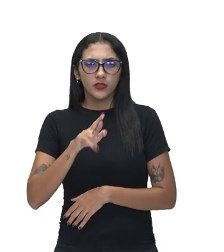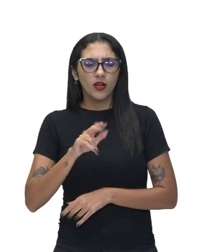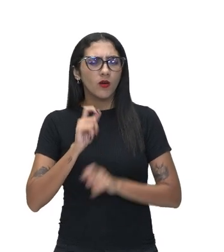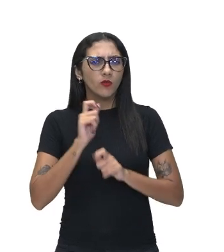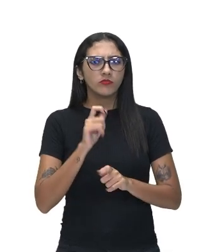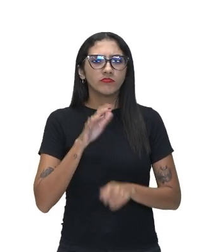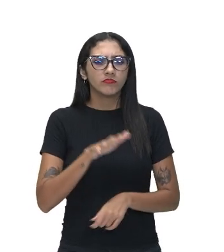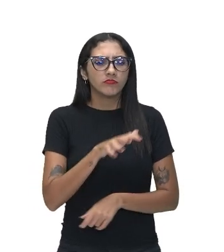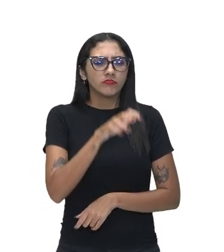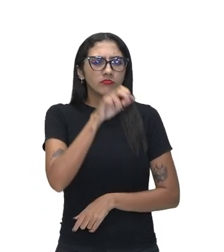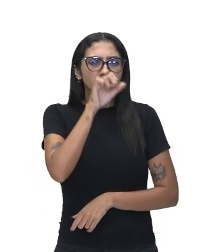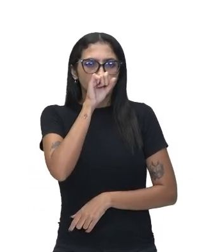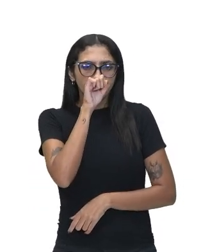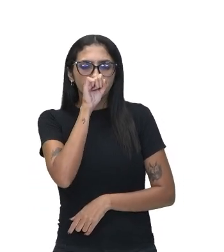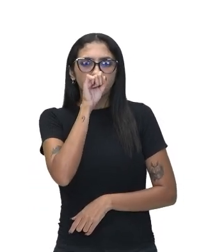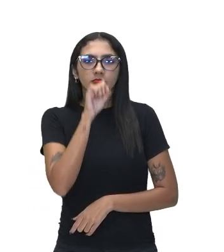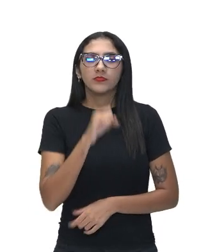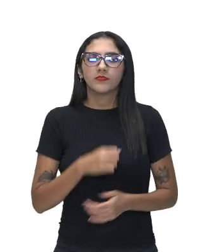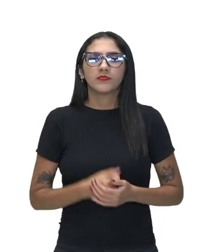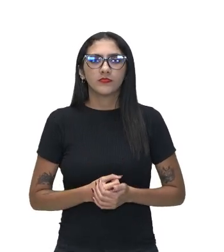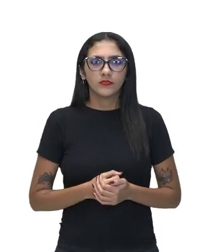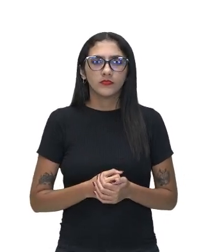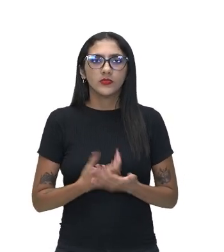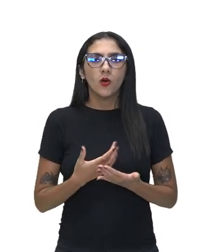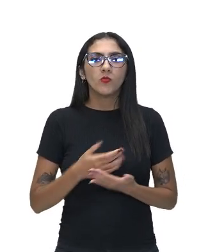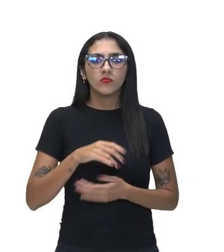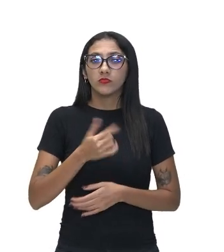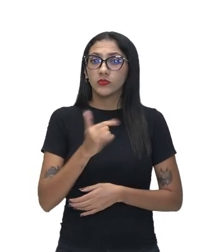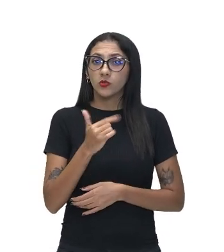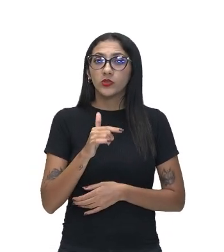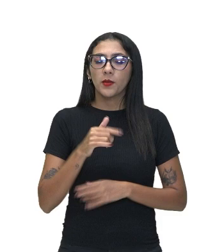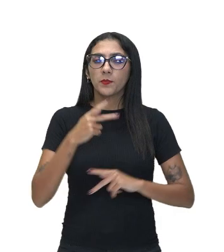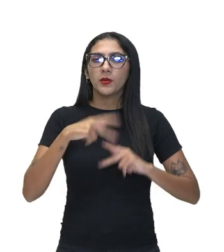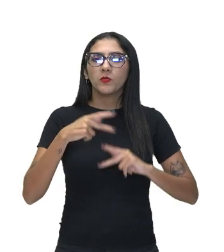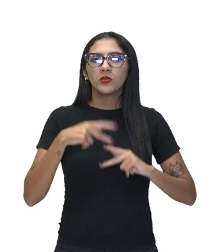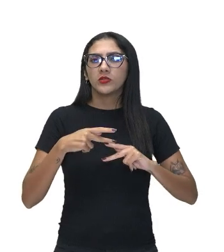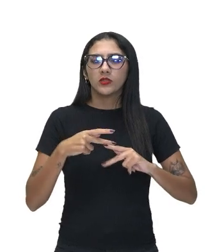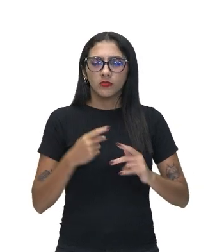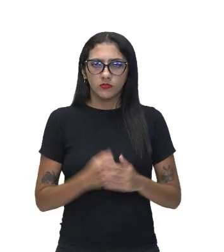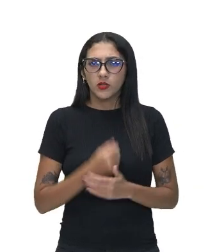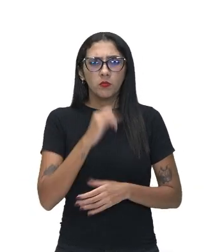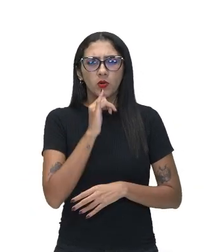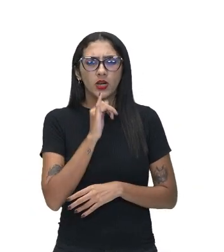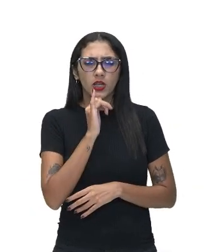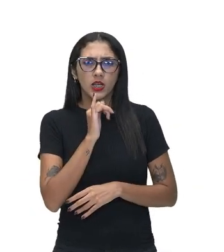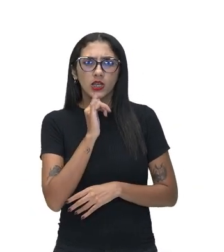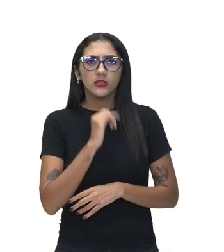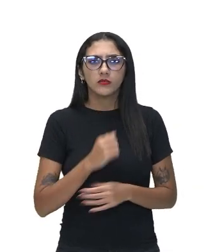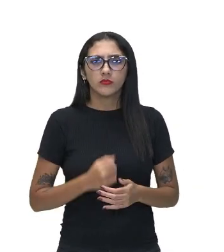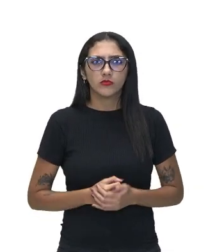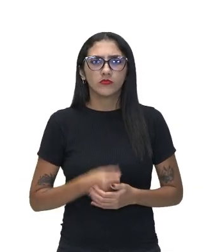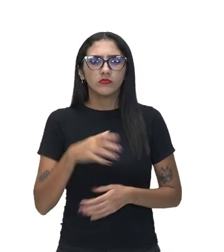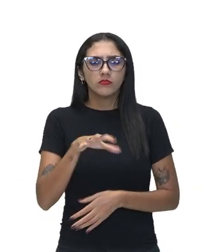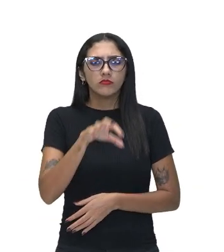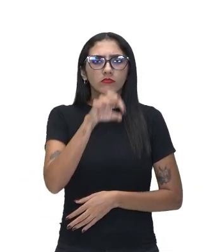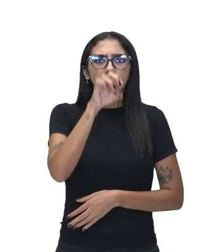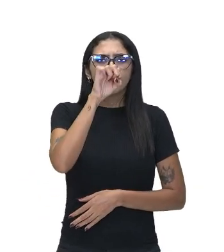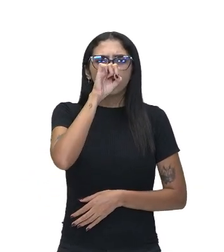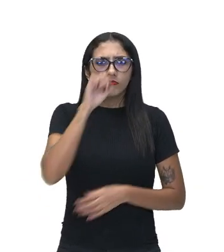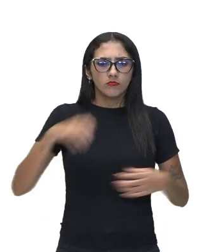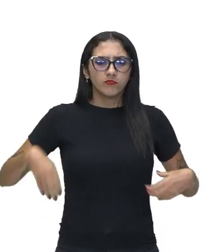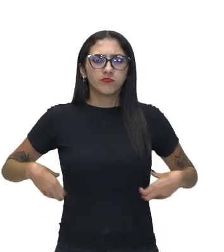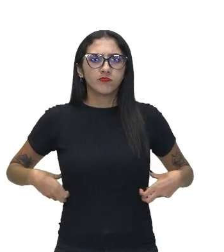certo? Use a construção sem preposição, ou seja, no sentido de você respirar, de você levar o ar para dentro dos